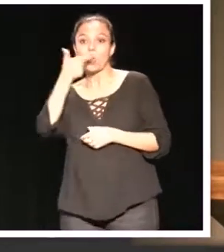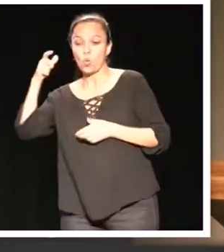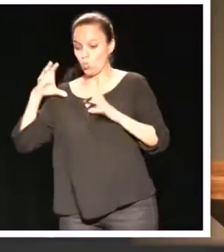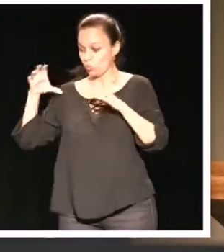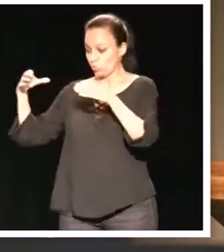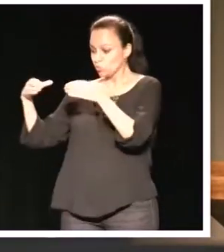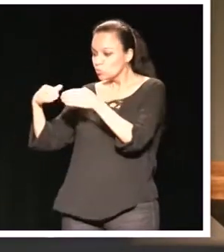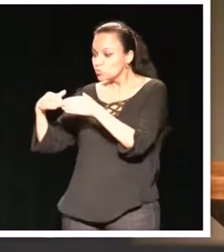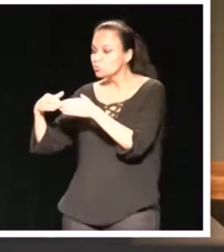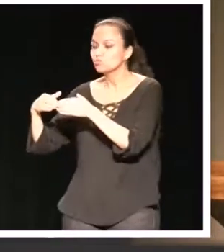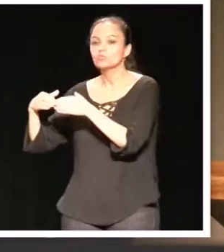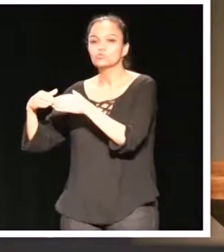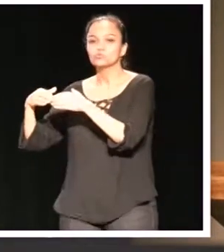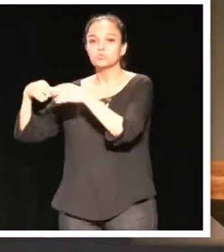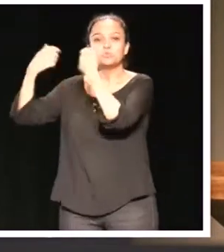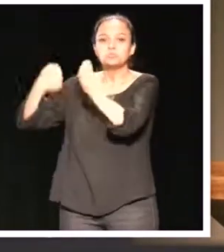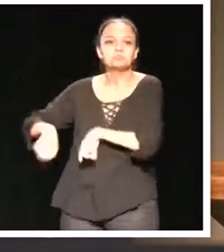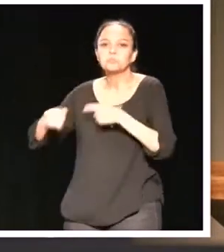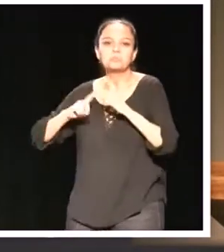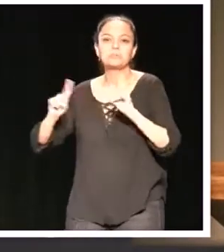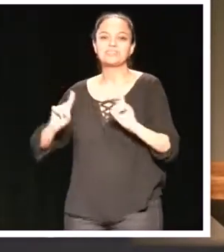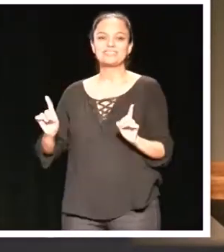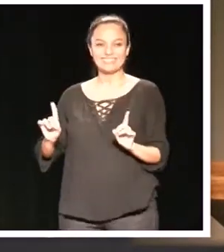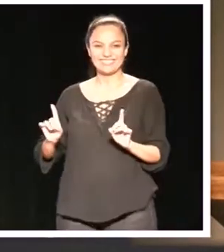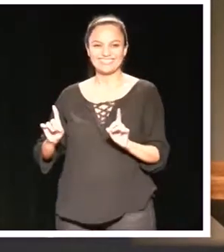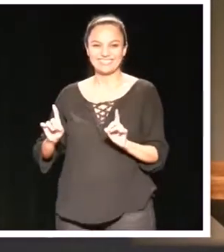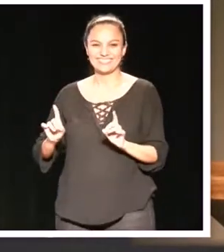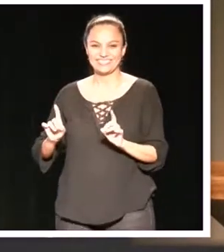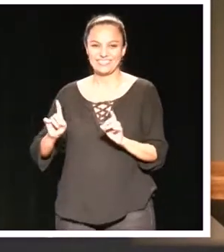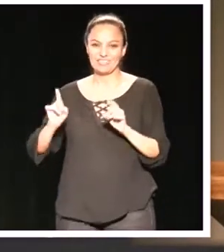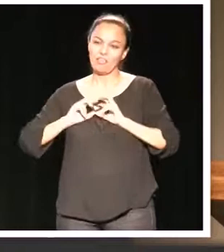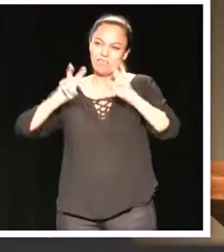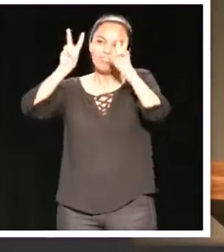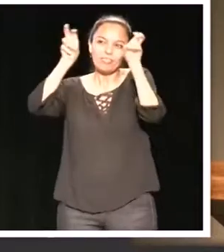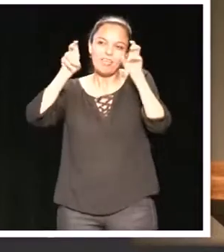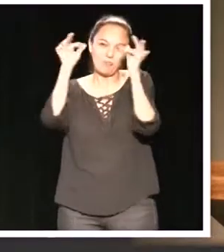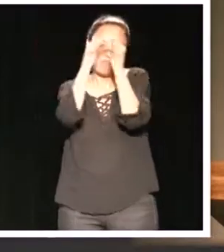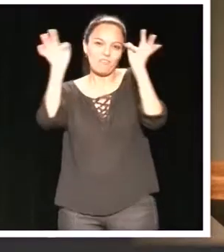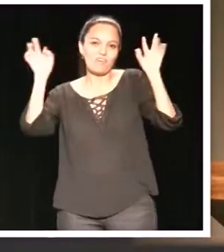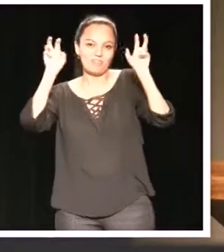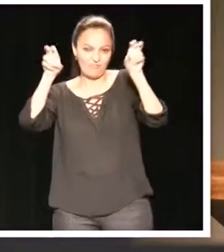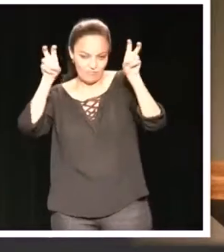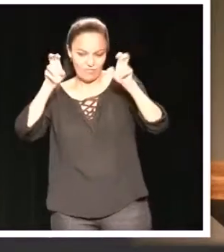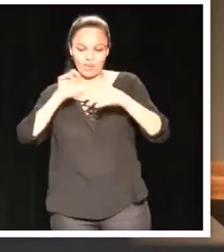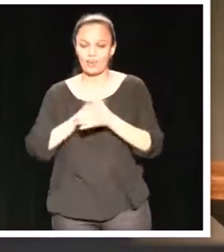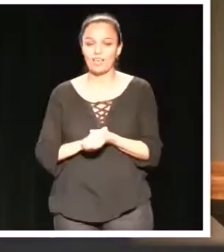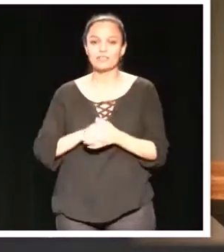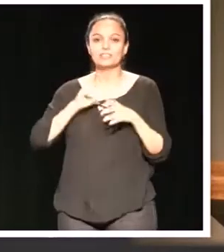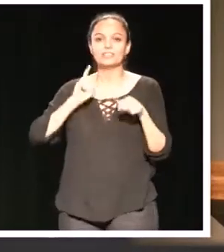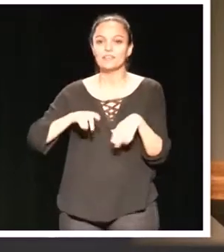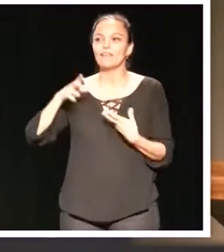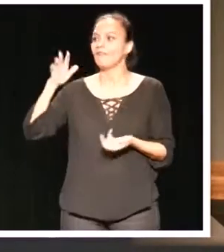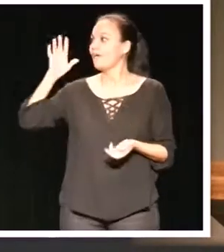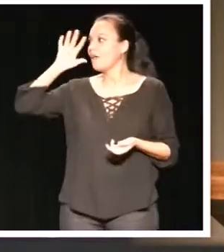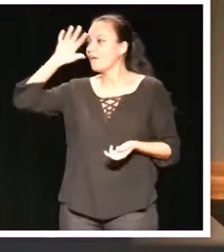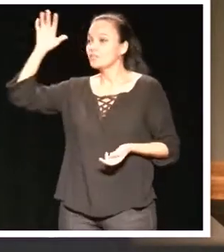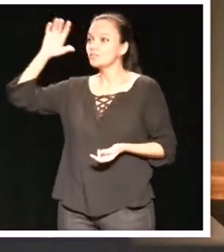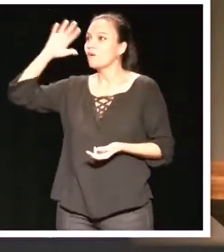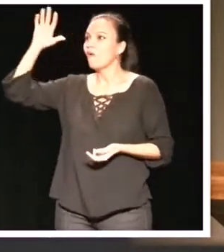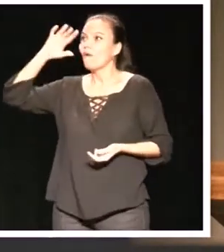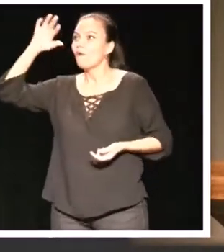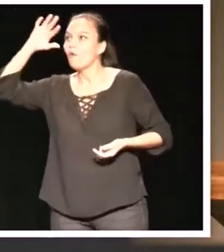coisa. Há, inclusive, utopias escritas com referência a